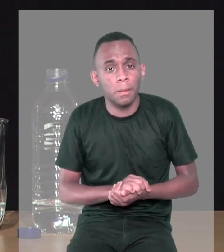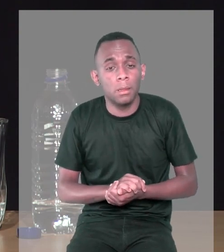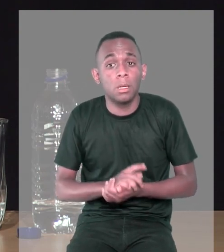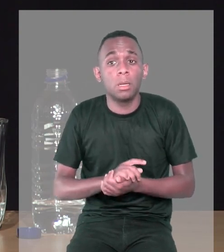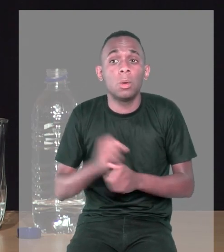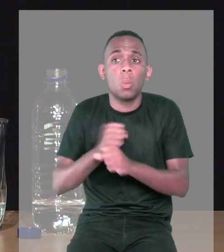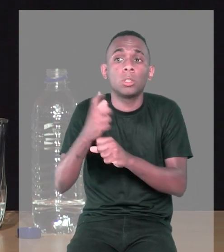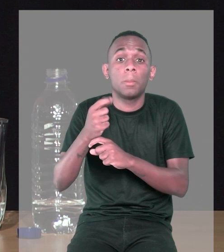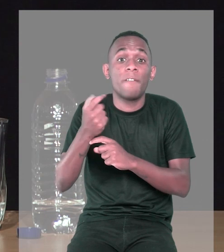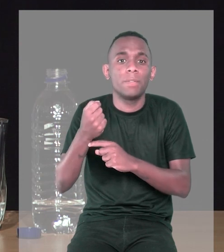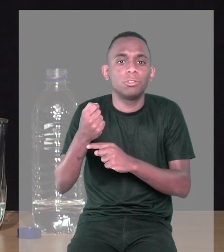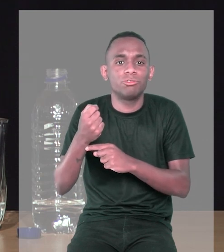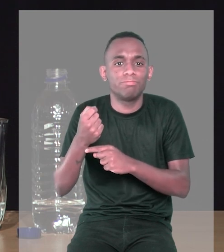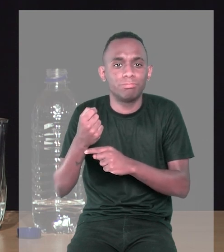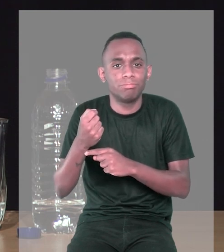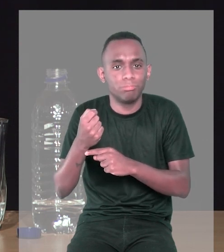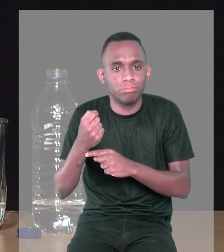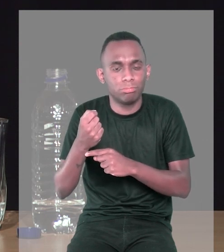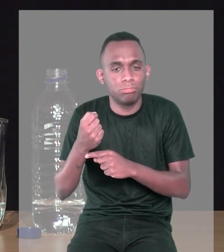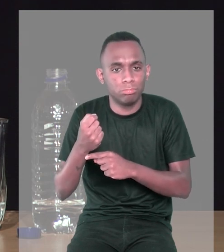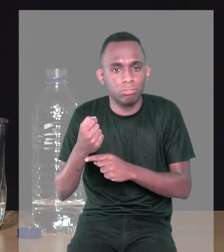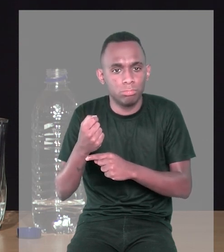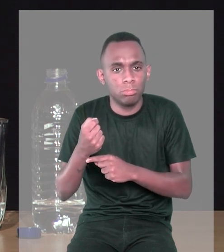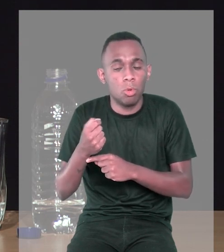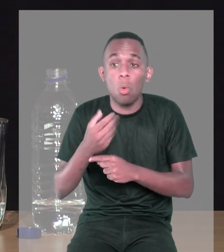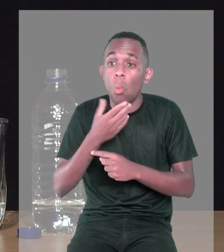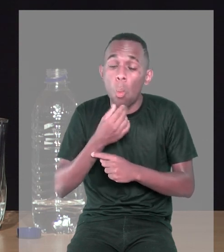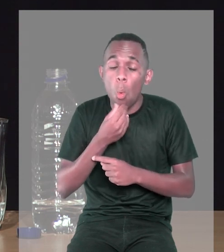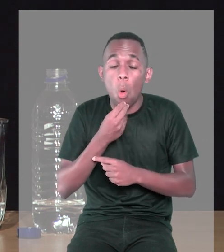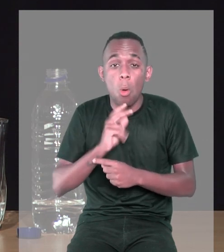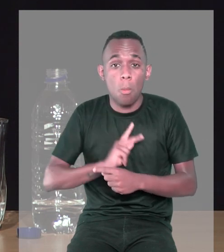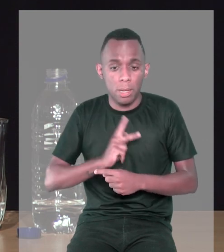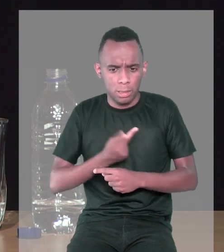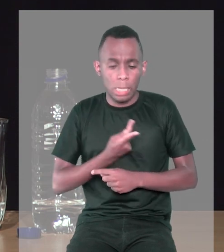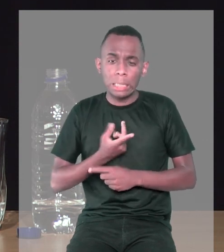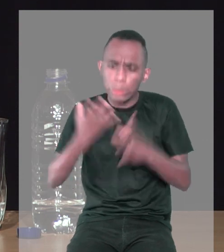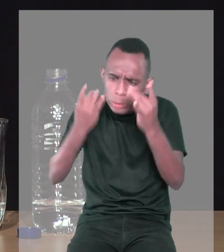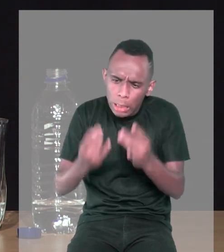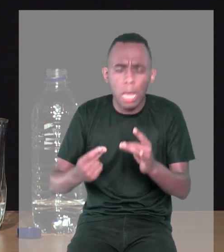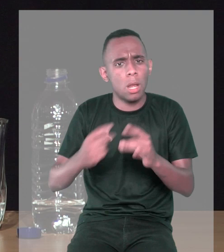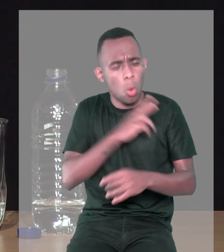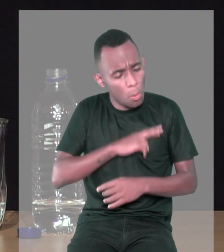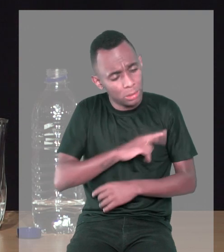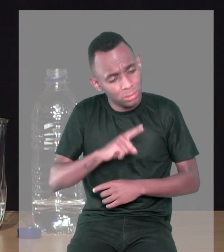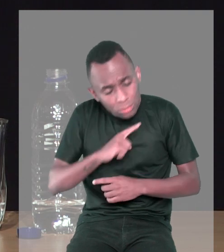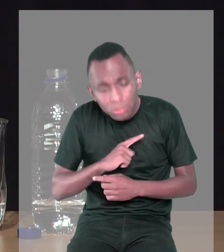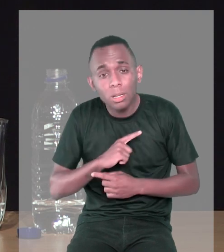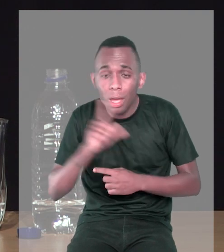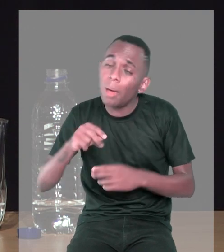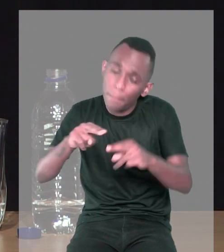um homem trans e está ali o romantismo. Esse romantismo nesse sentido. E isso me chama muito a